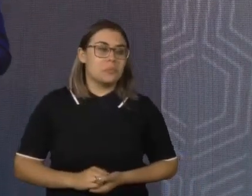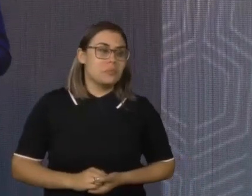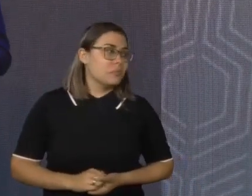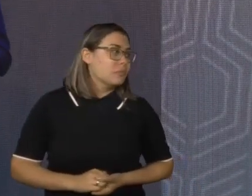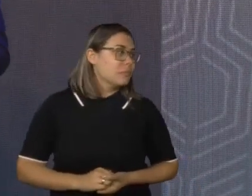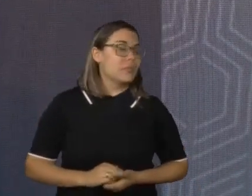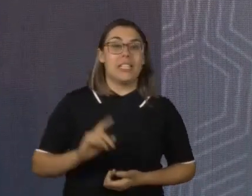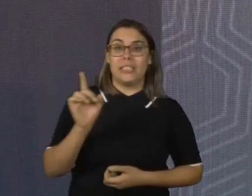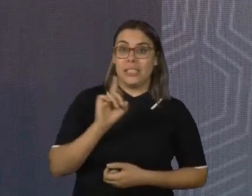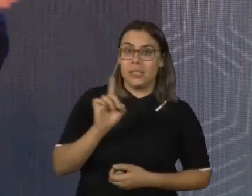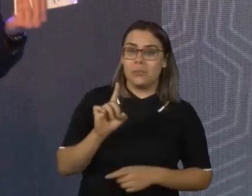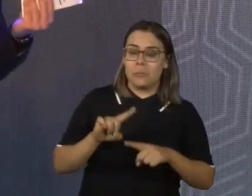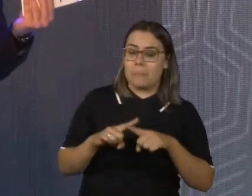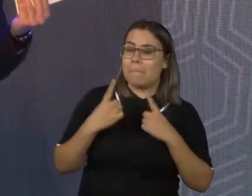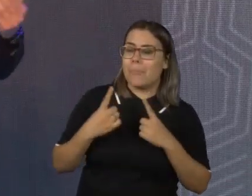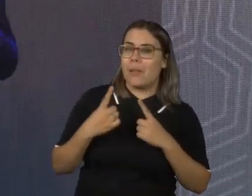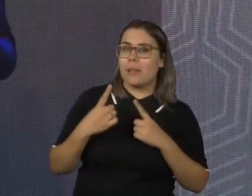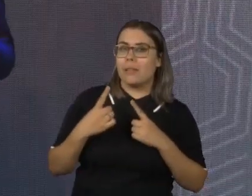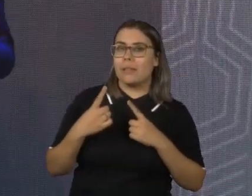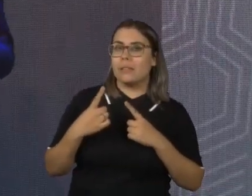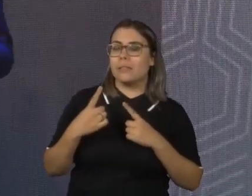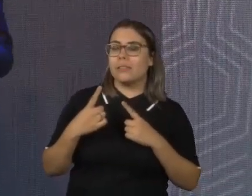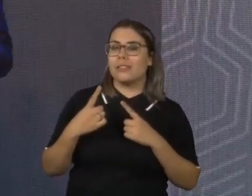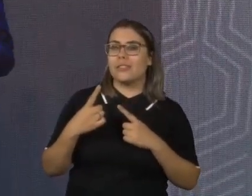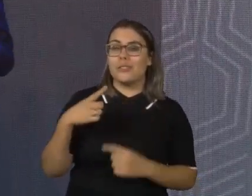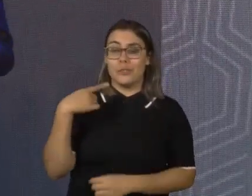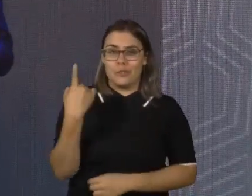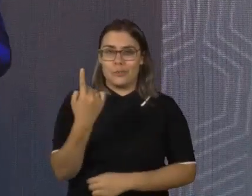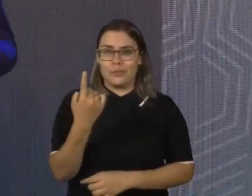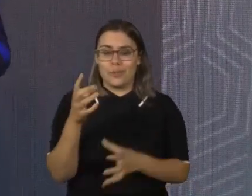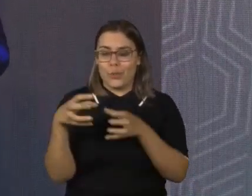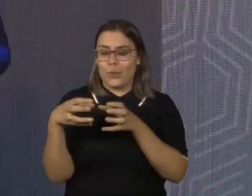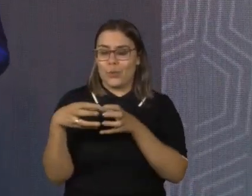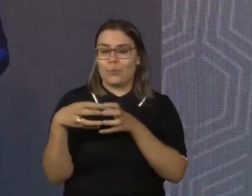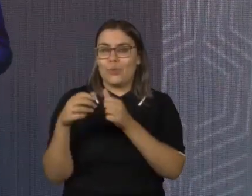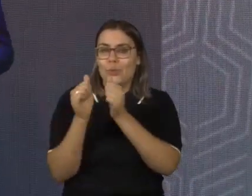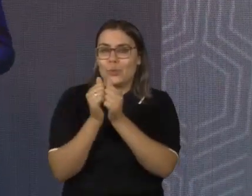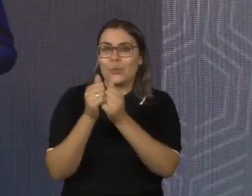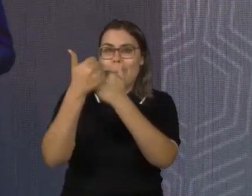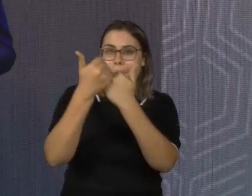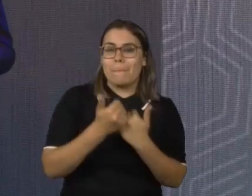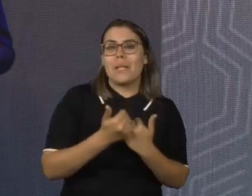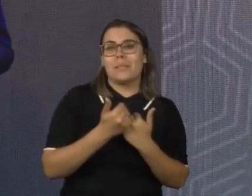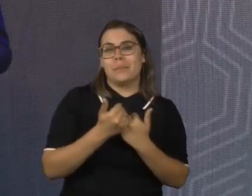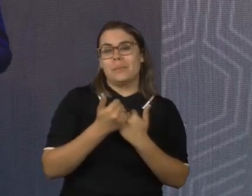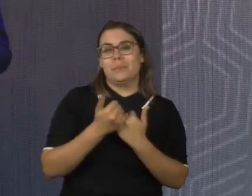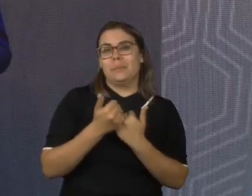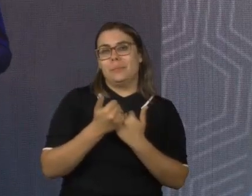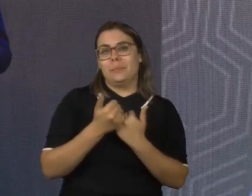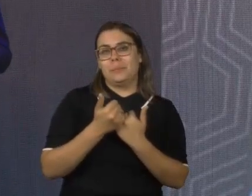ainda não. Mas vocês são parceiros da Defensoria, né? Vocês Sim. se encontram às vezes...